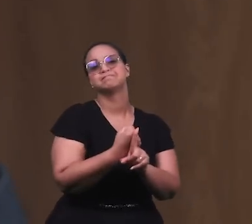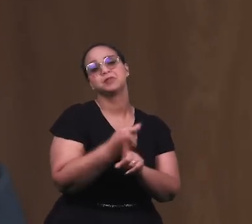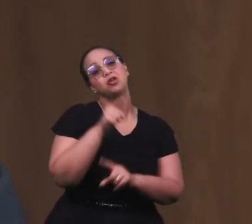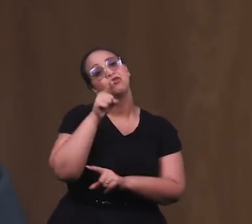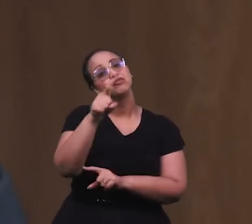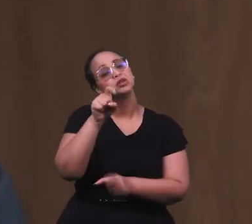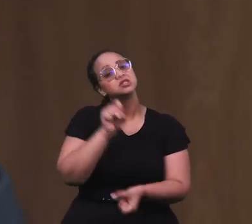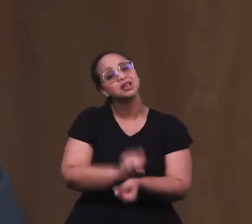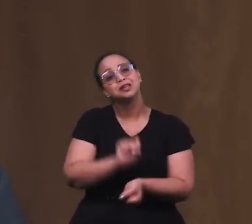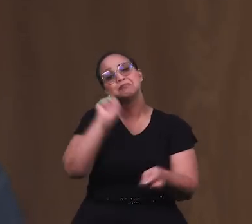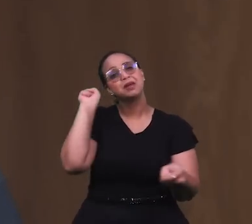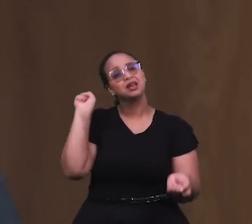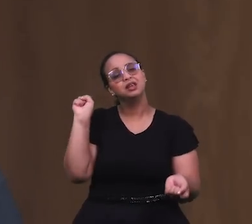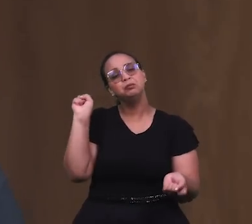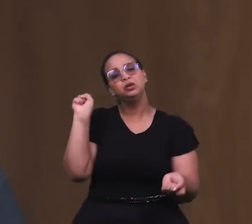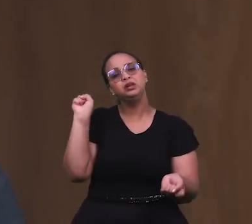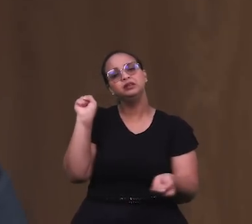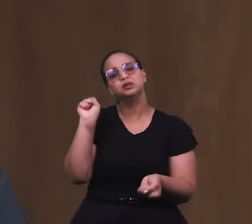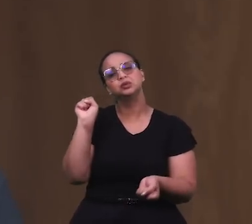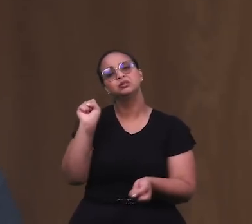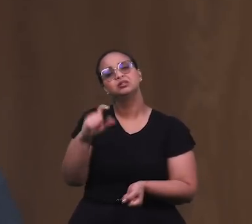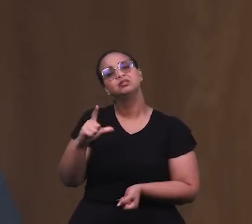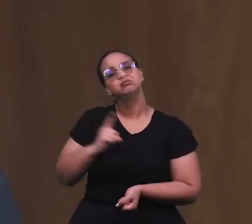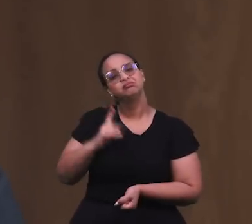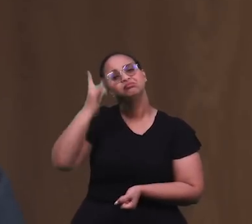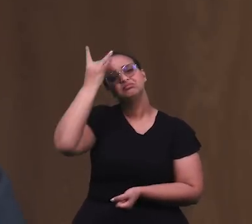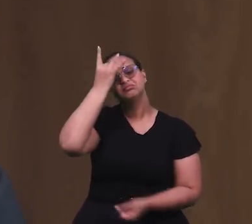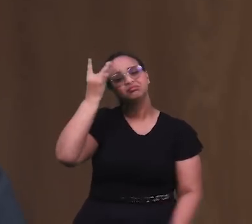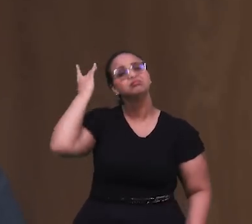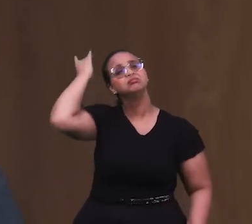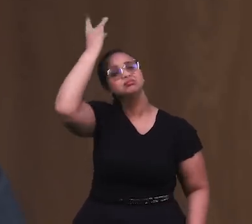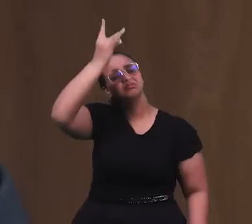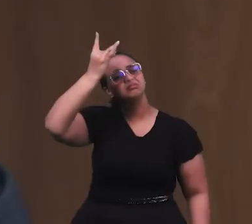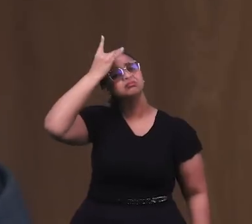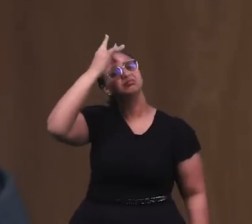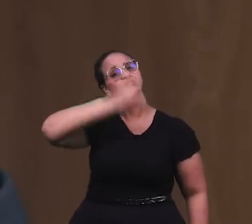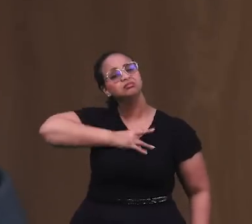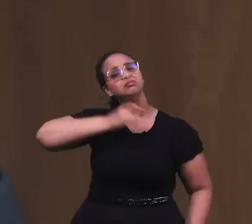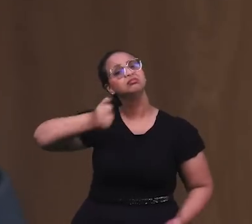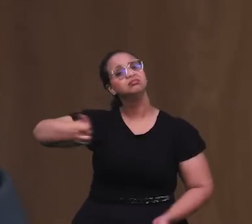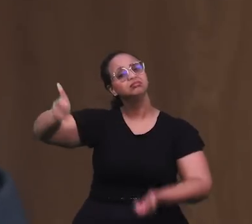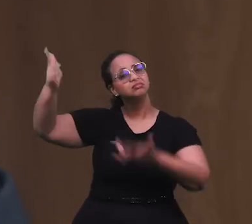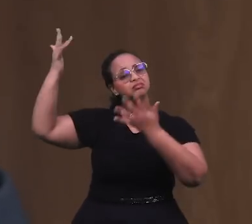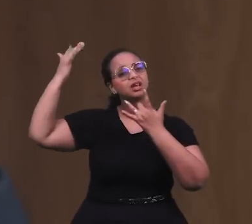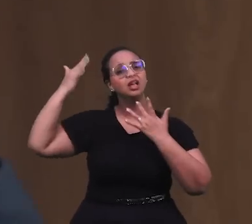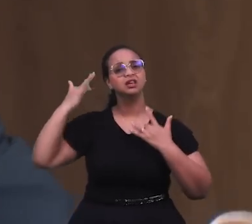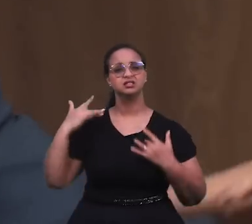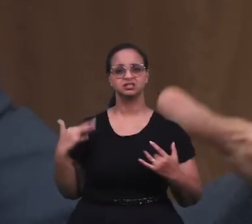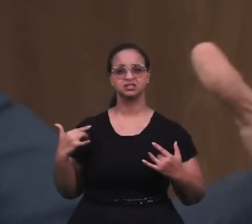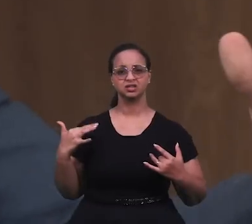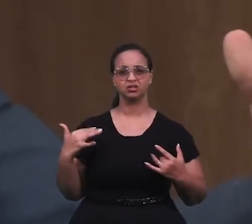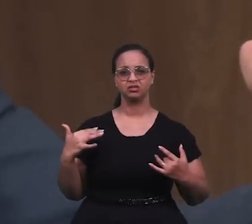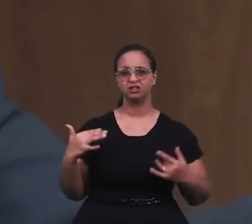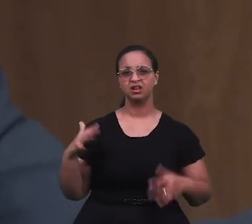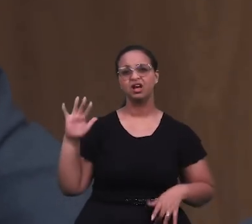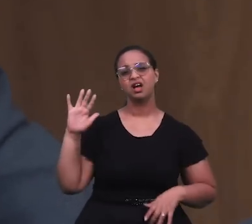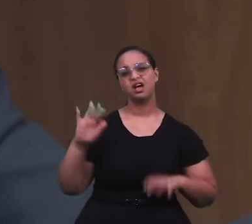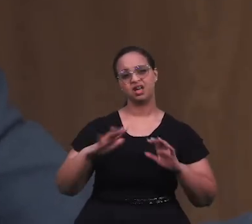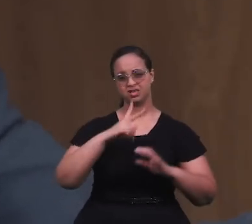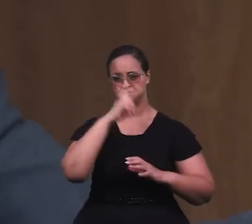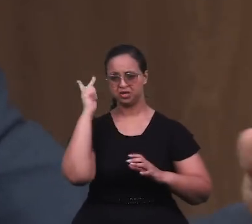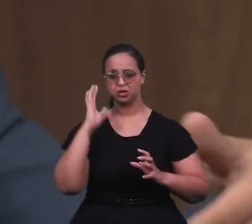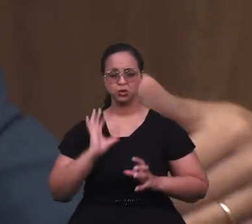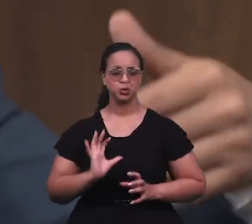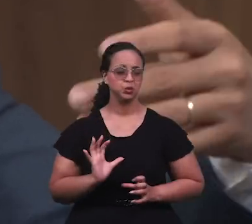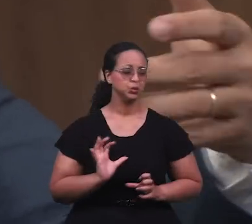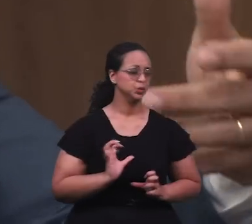que você receba a doçura do Espírito Santo, a bênção do Espírito Santo. Então, as pessoas